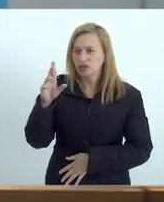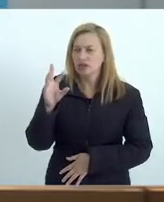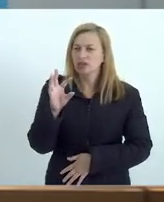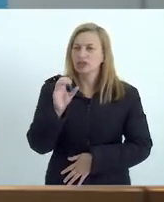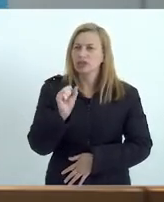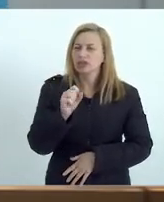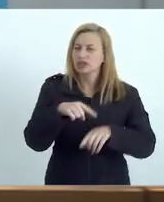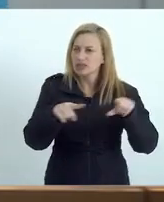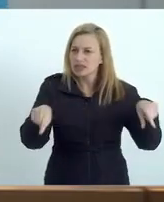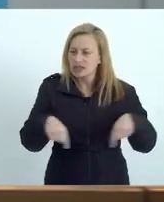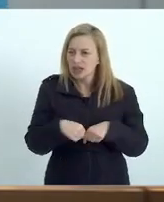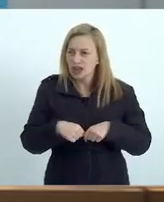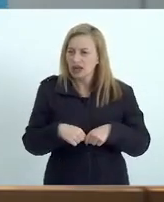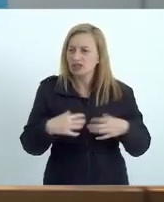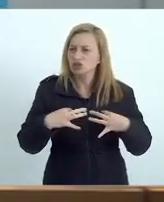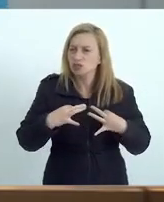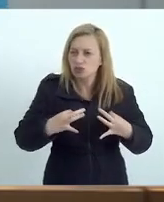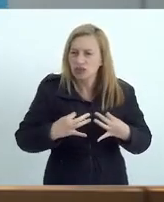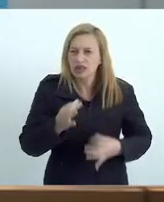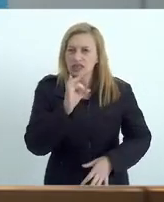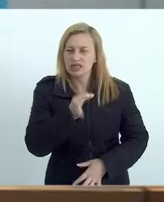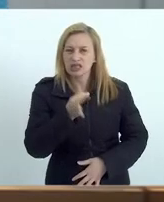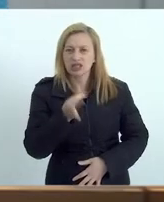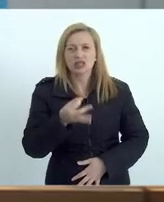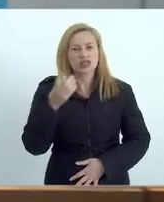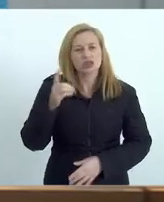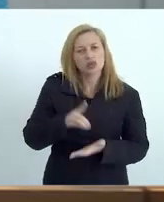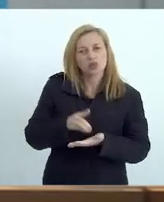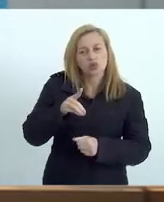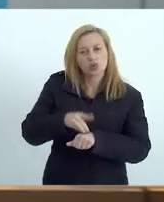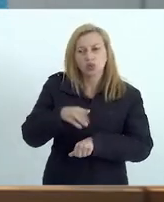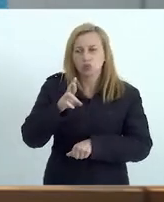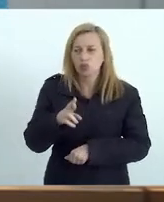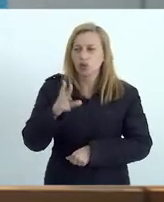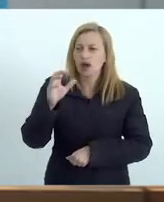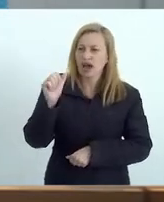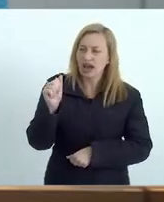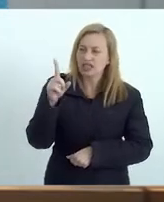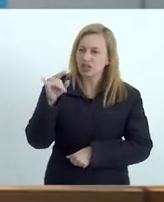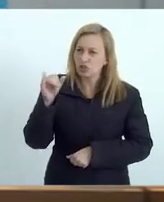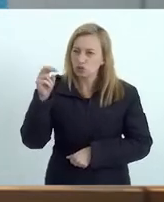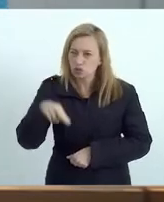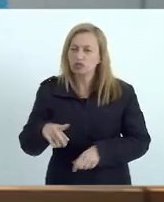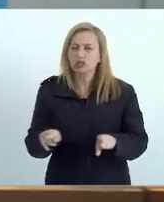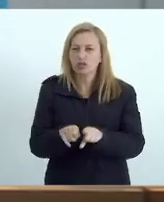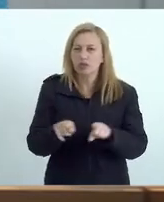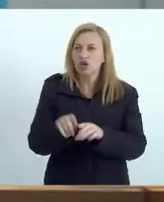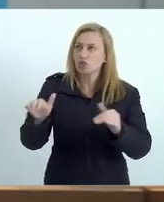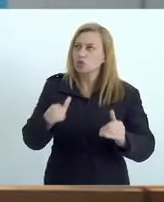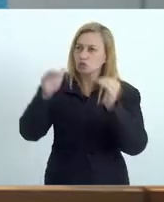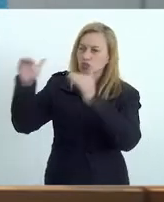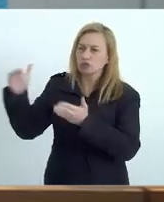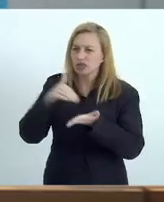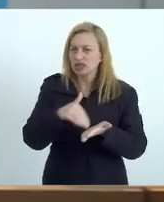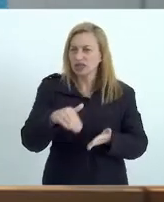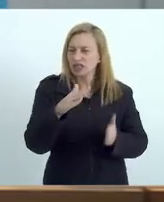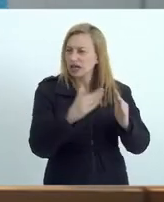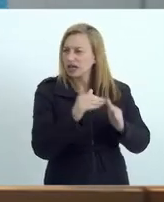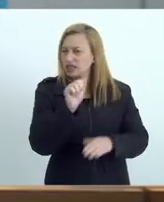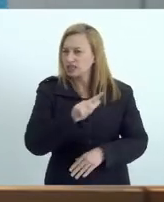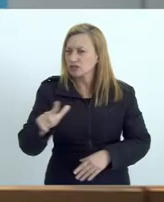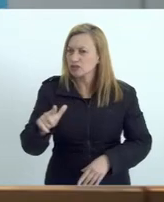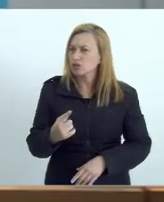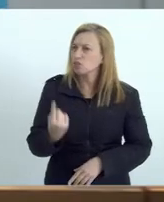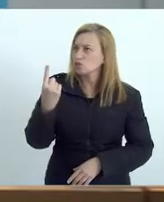e disposição eu tenho certeza que o doutor Adilson nosso sub secretário da casa civil coloca aqui também a disposição um